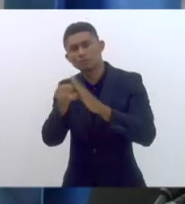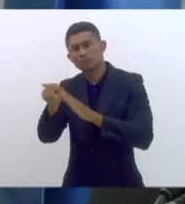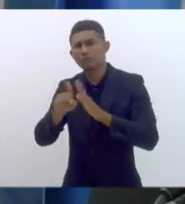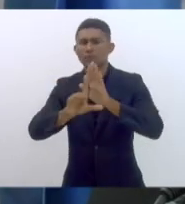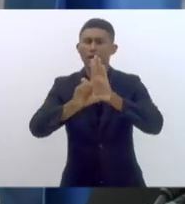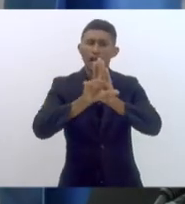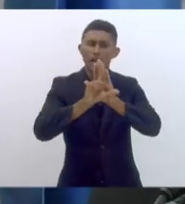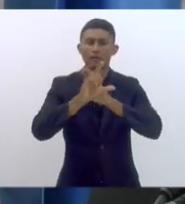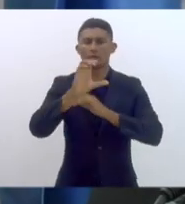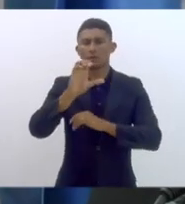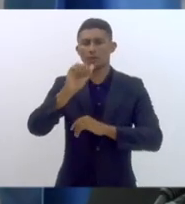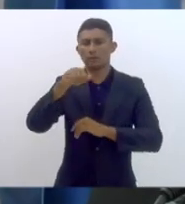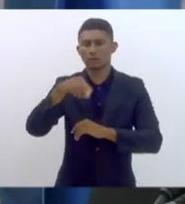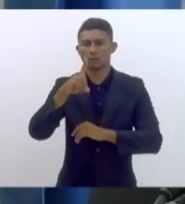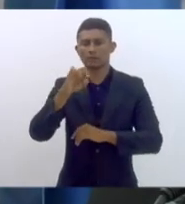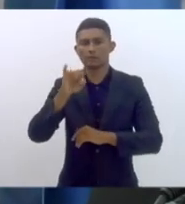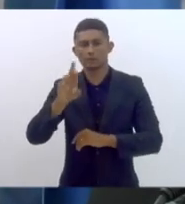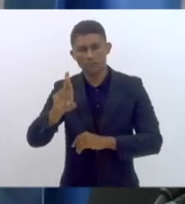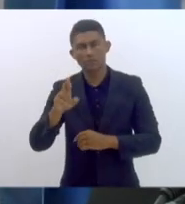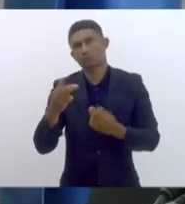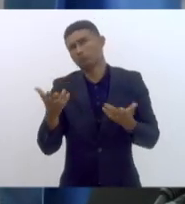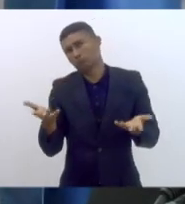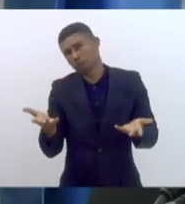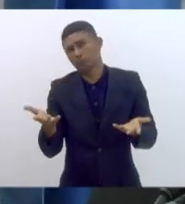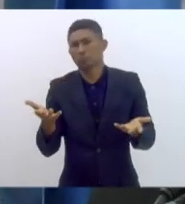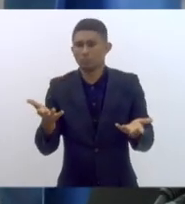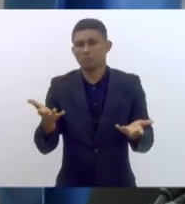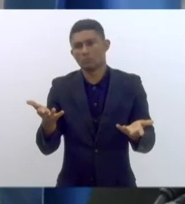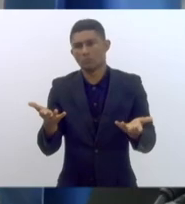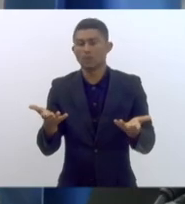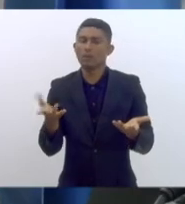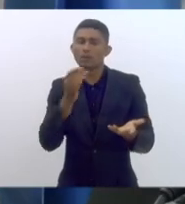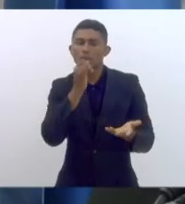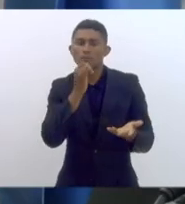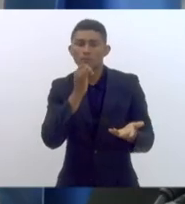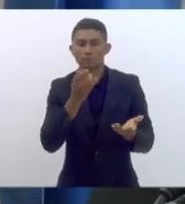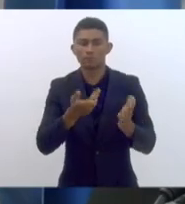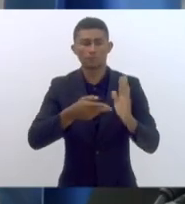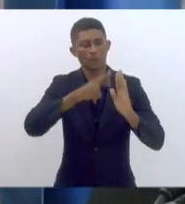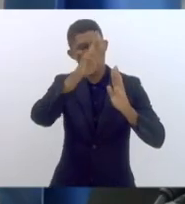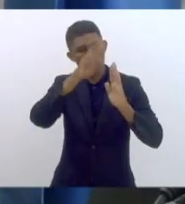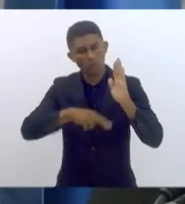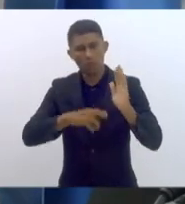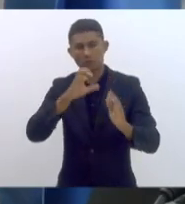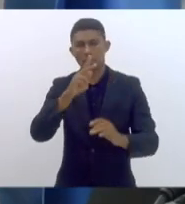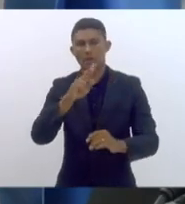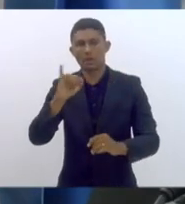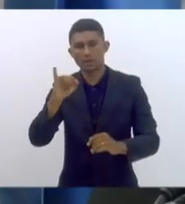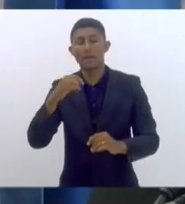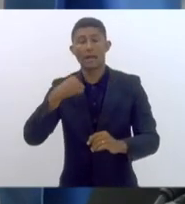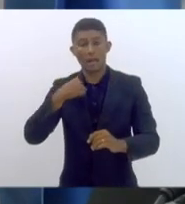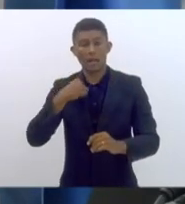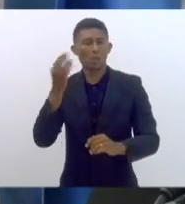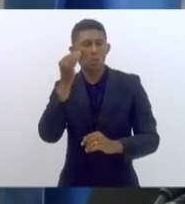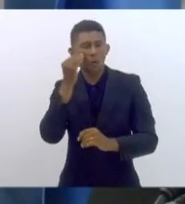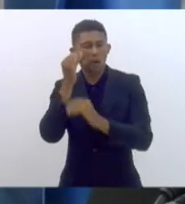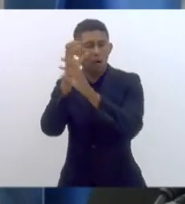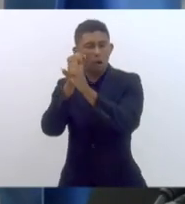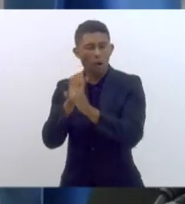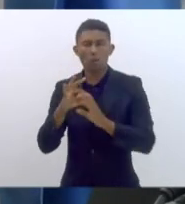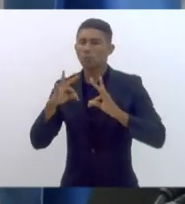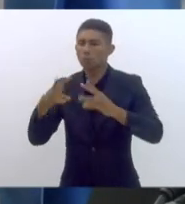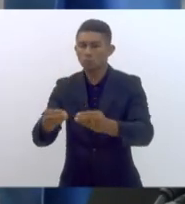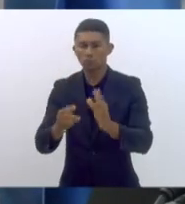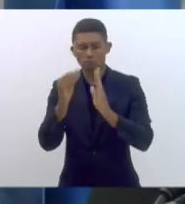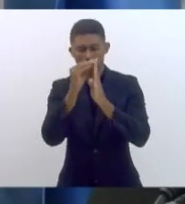Candir. Eu dou de presente o relatório da CPI que eu simulei todos os cálculos da Lei Candir. Eu duvido que a Fazenda